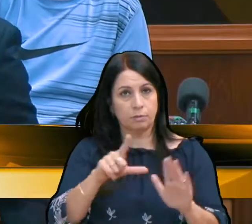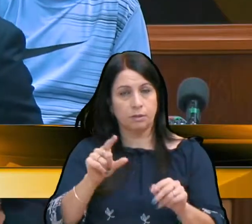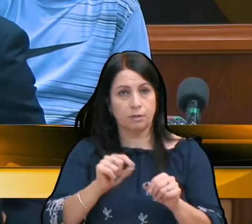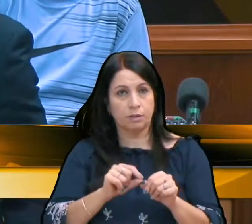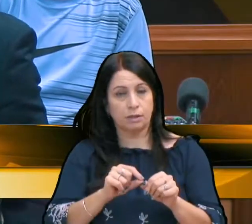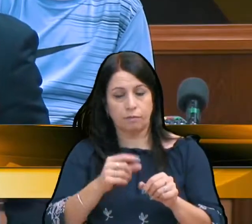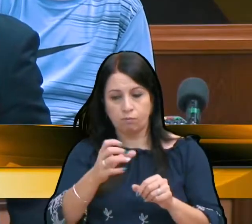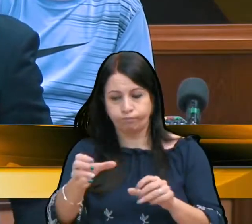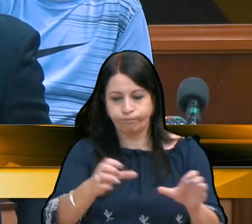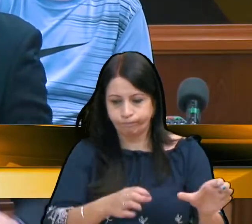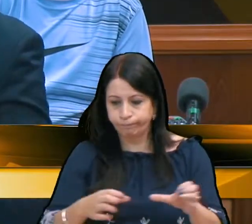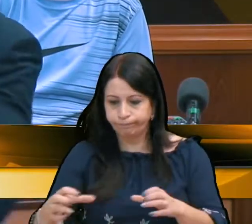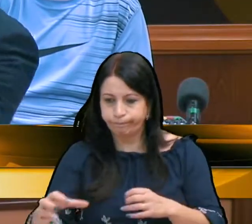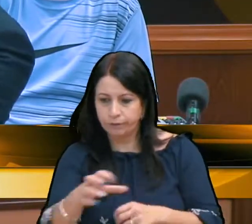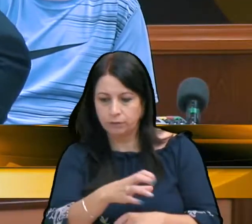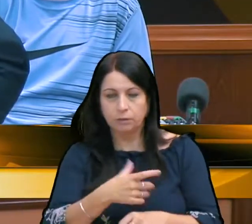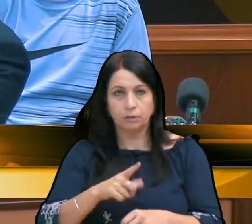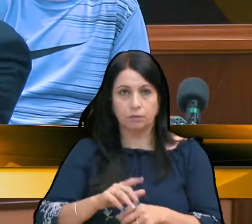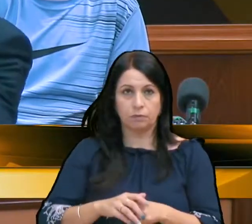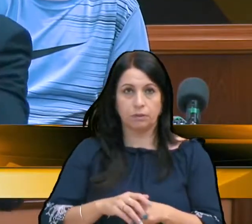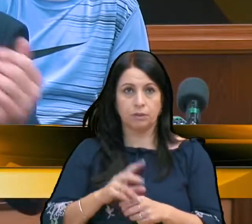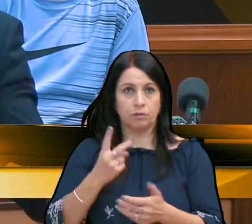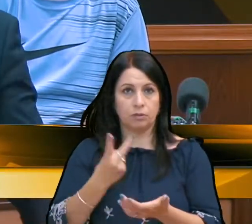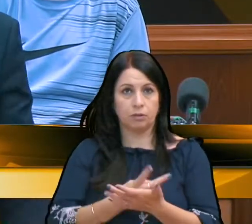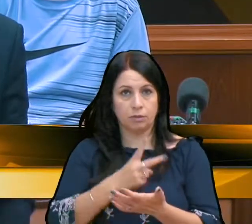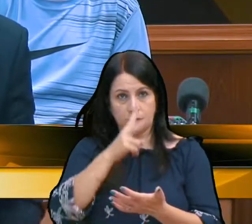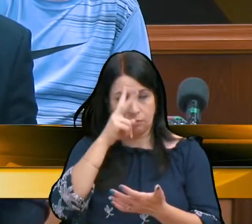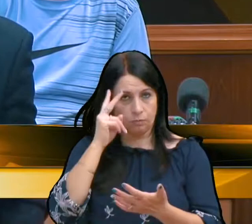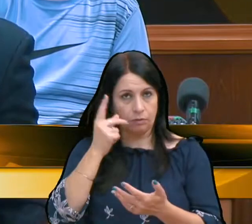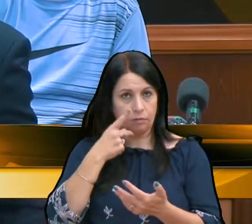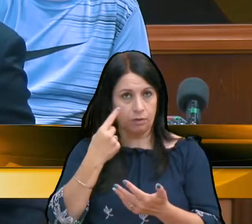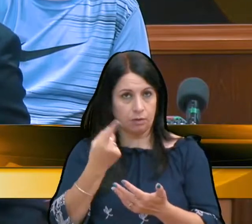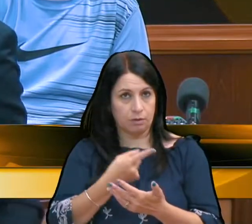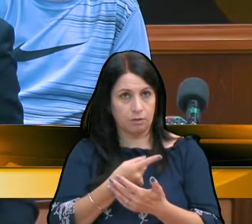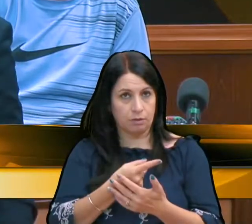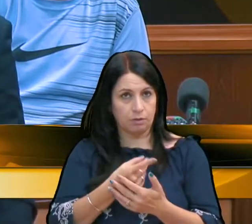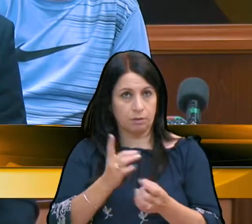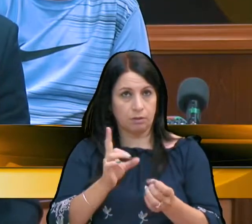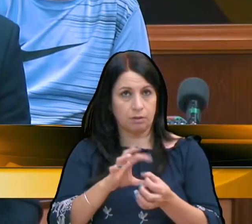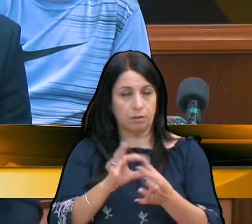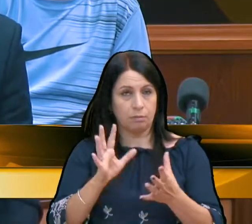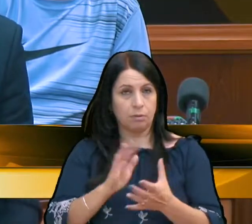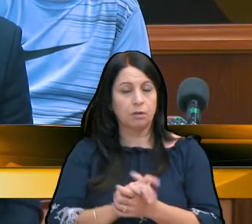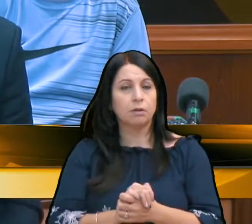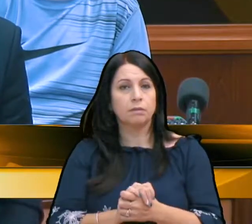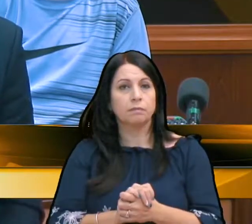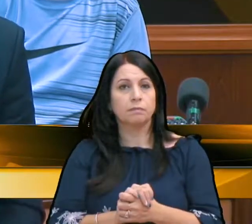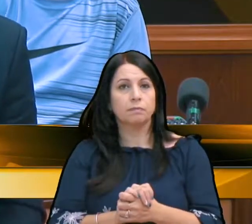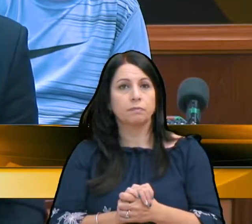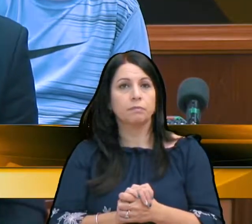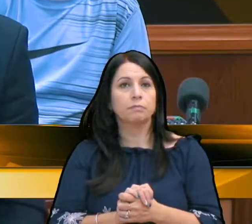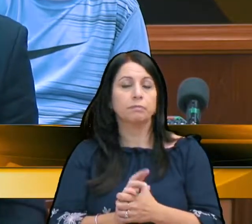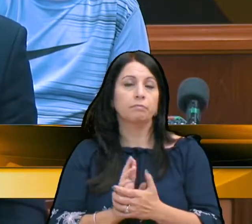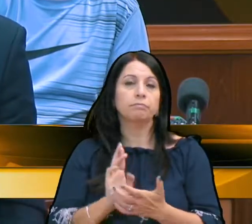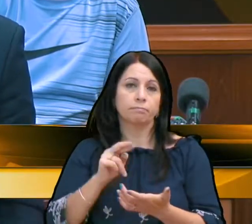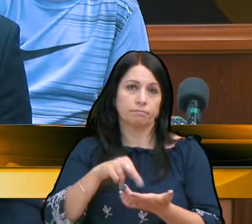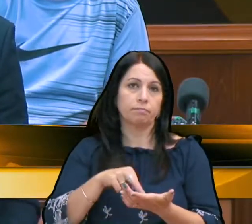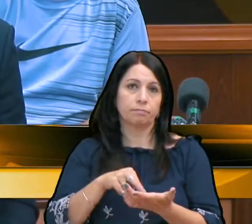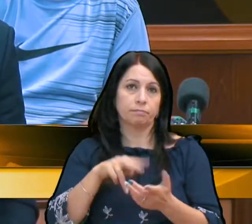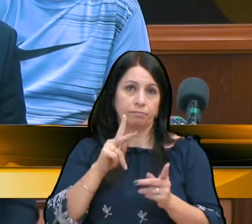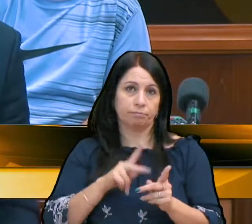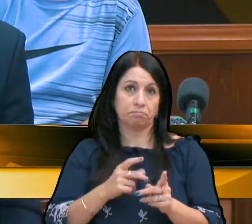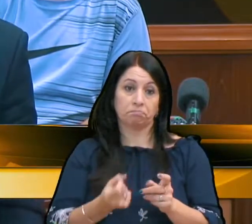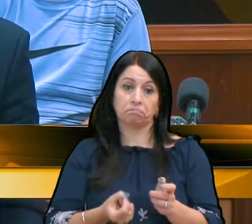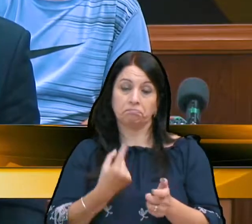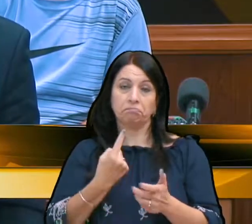os buracos de novo. Se eu estiver errado, vereador Ues pode me corrigir. Tem total liberdade. Então, realmente, a pessoa é